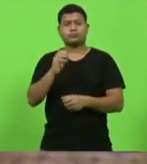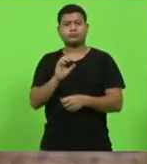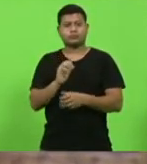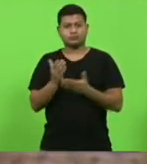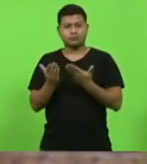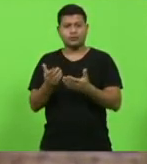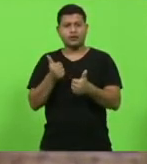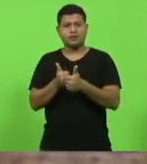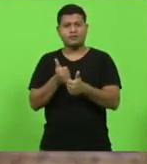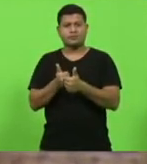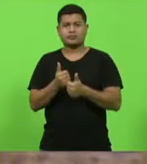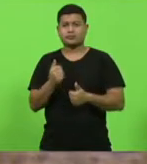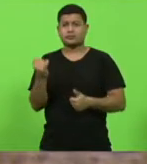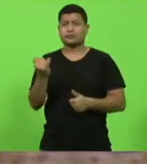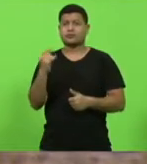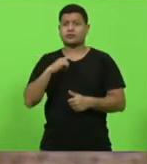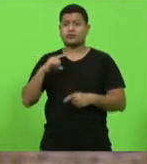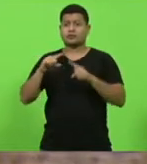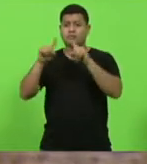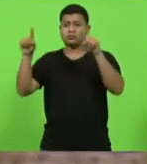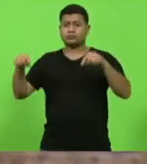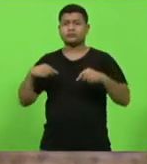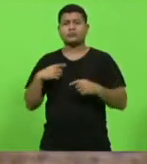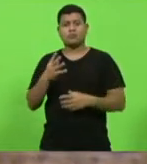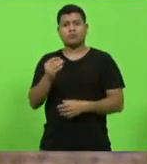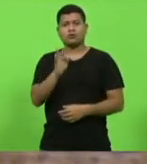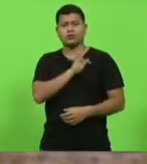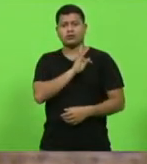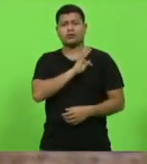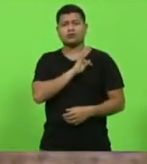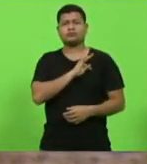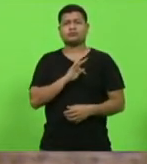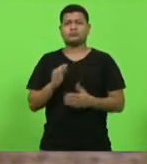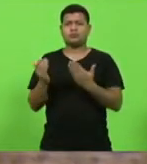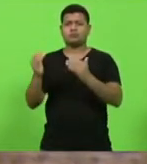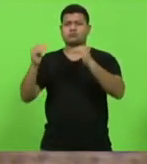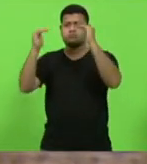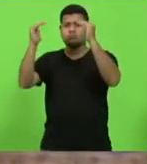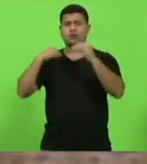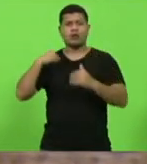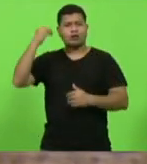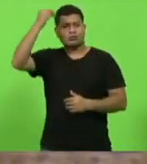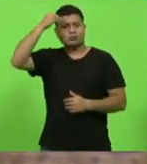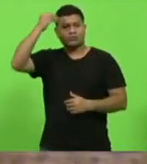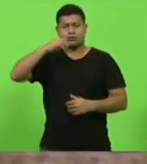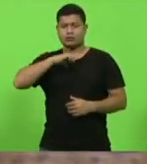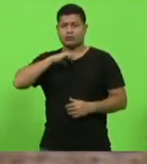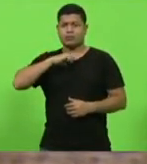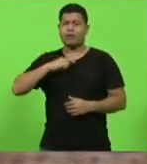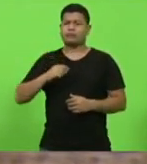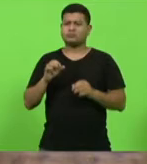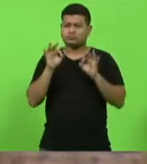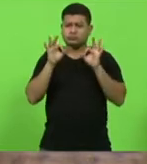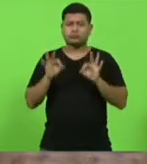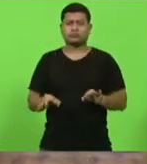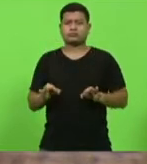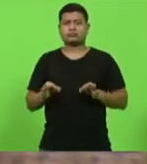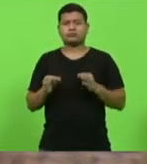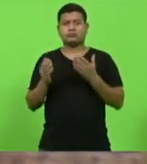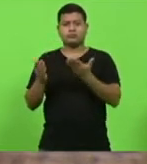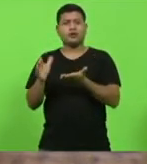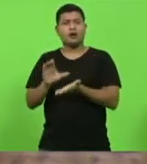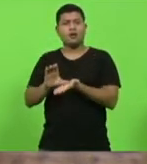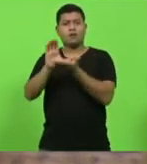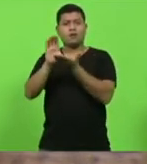quadro funcional muito técnico da mais do mais alto gabarito e com certeza absoluta o conselheiro